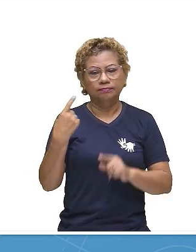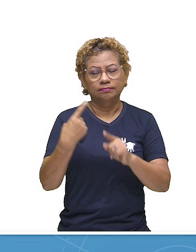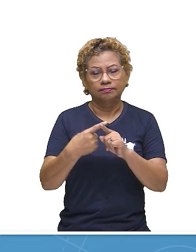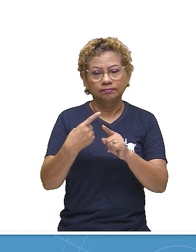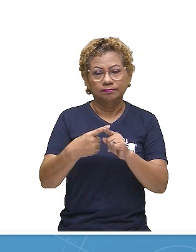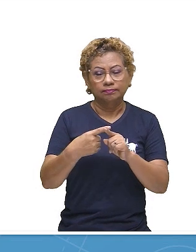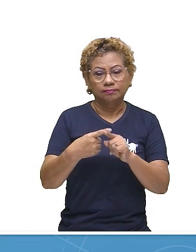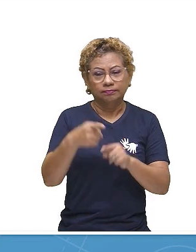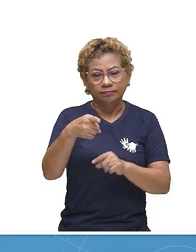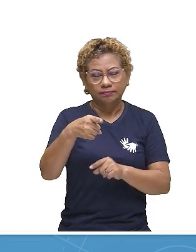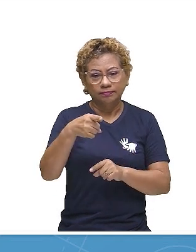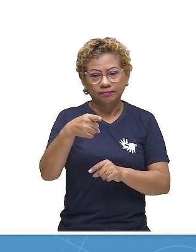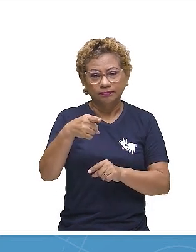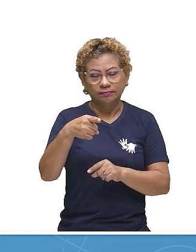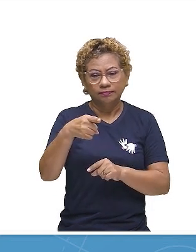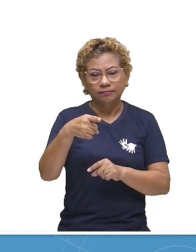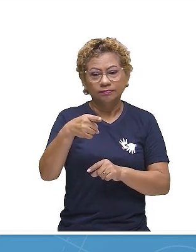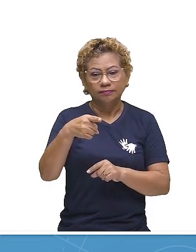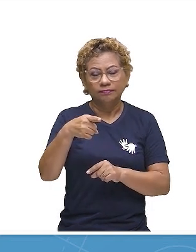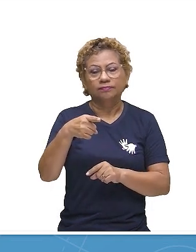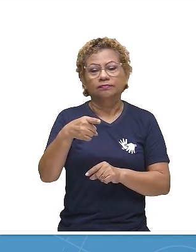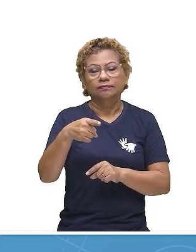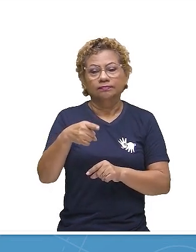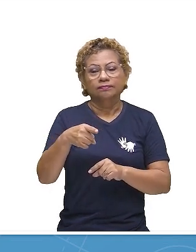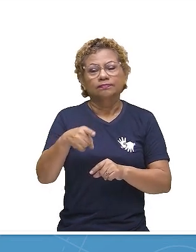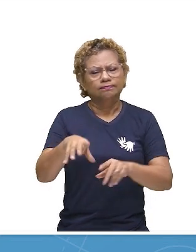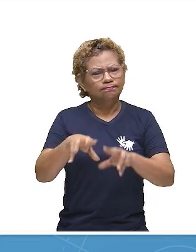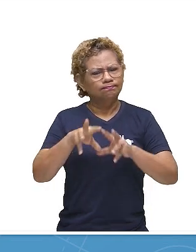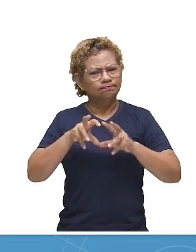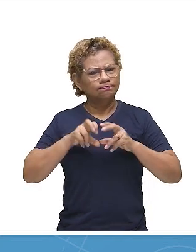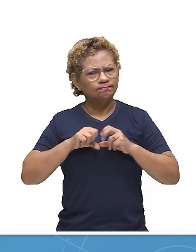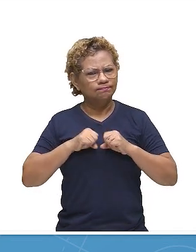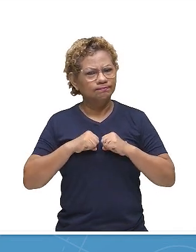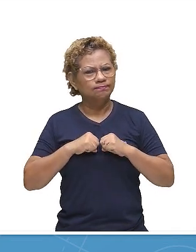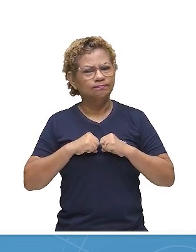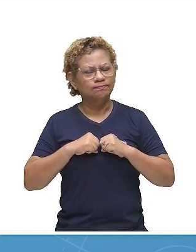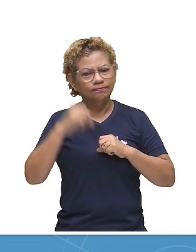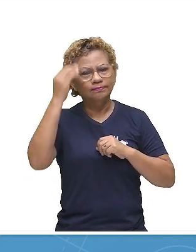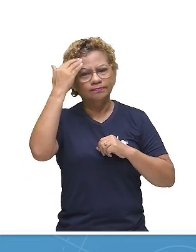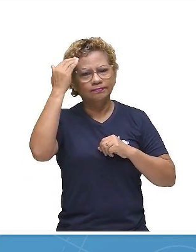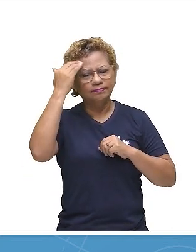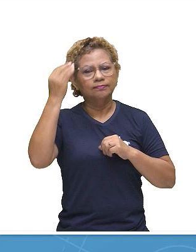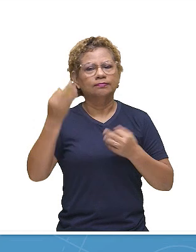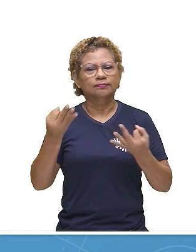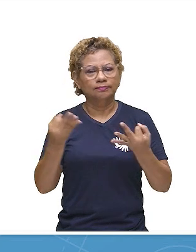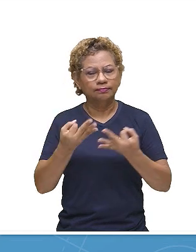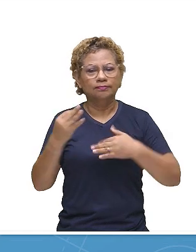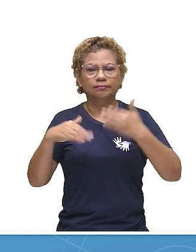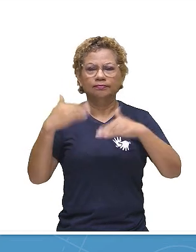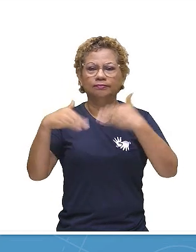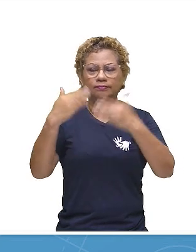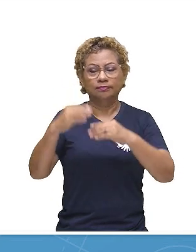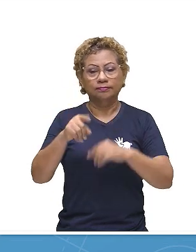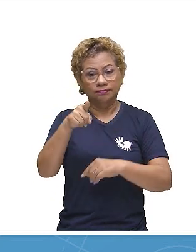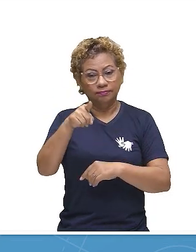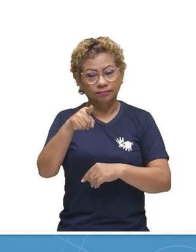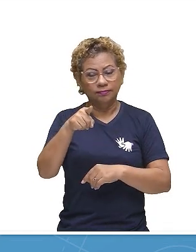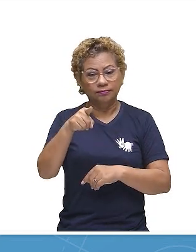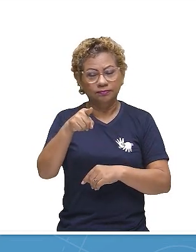facilitar muito o desenvolvimento de cálculos mais complexos, principalmente aqueles cálculos que vocês vão utilizar lá no ensino